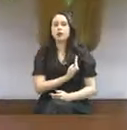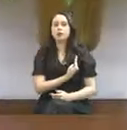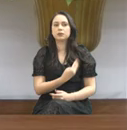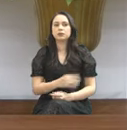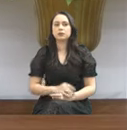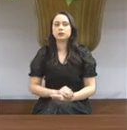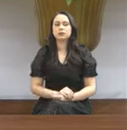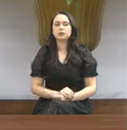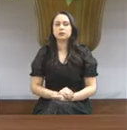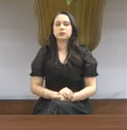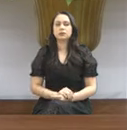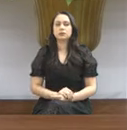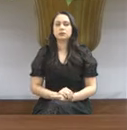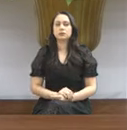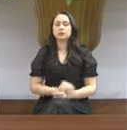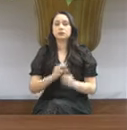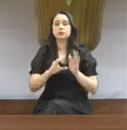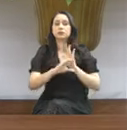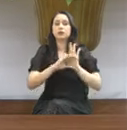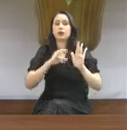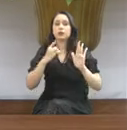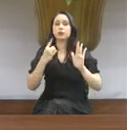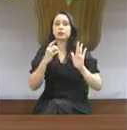Vamos ao capítulo de número 10